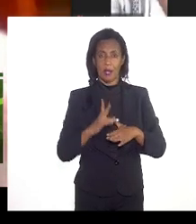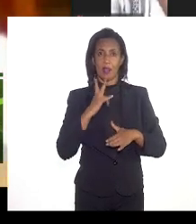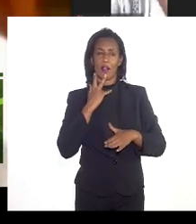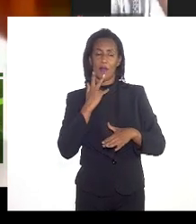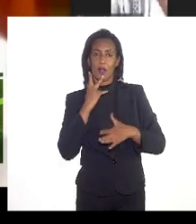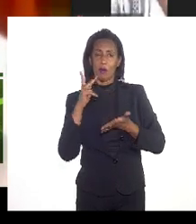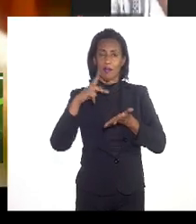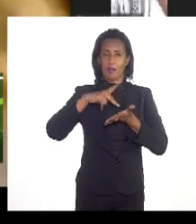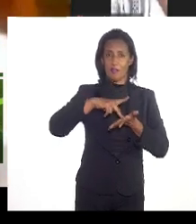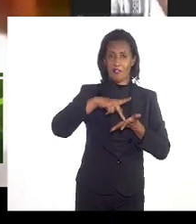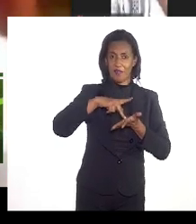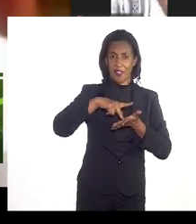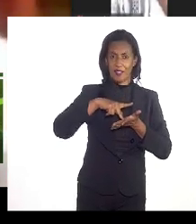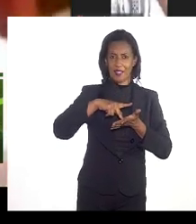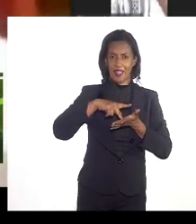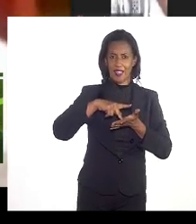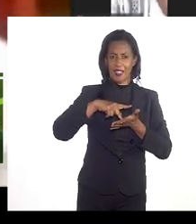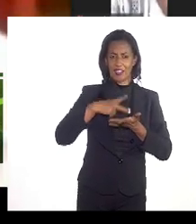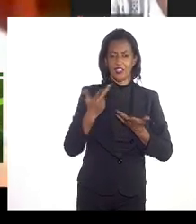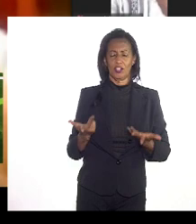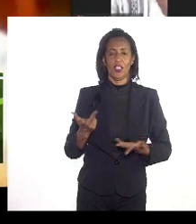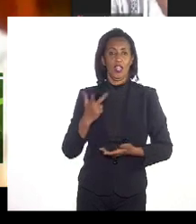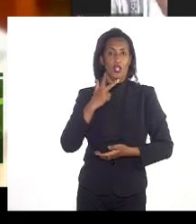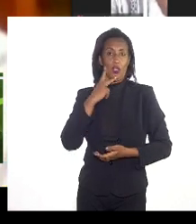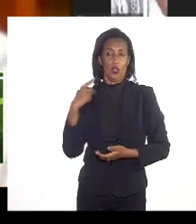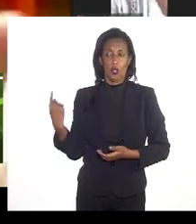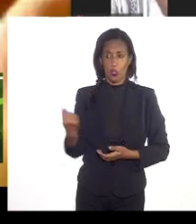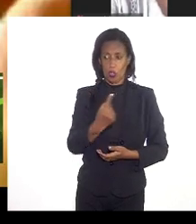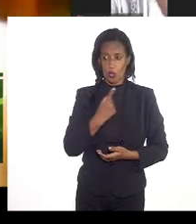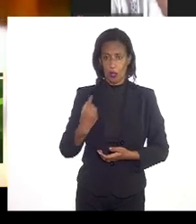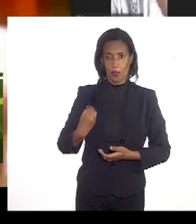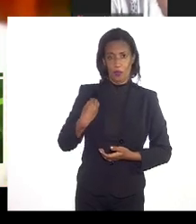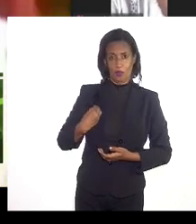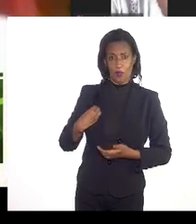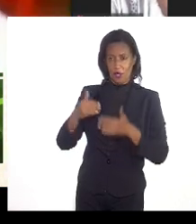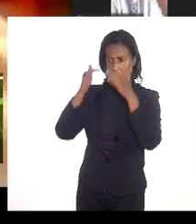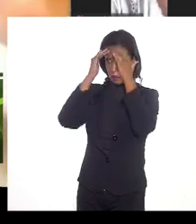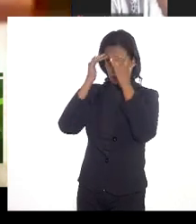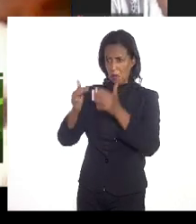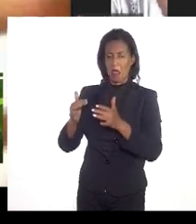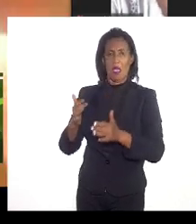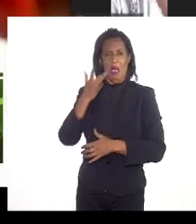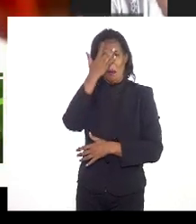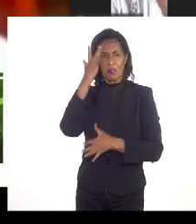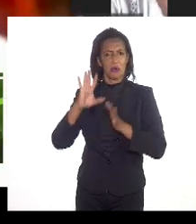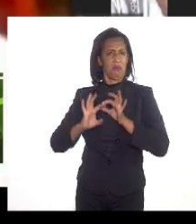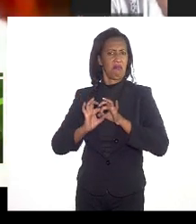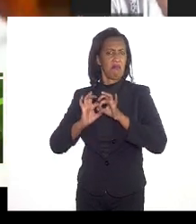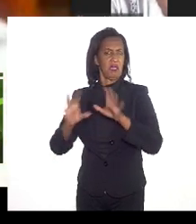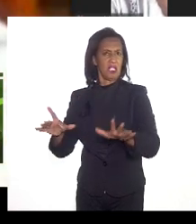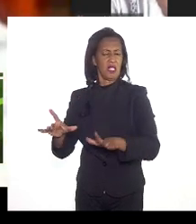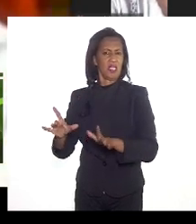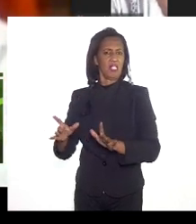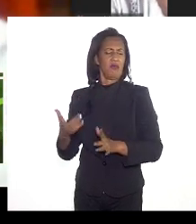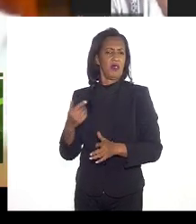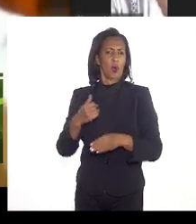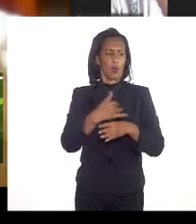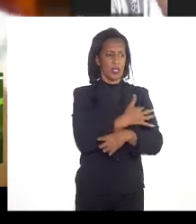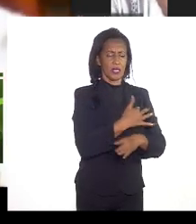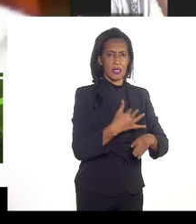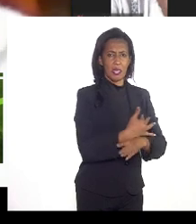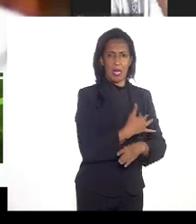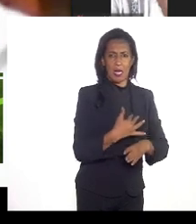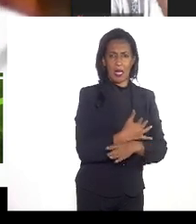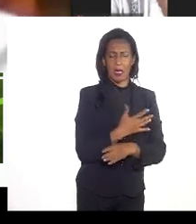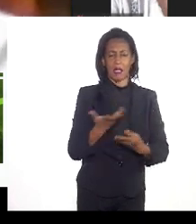plural, várias formas de vida são respeitadas, as pessoas podem ser o que quiserem, os indígenas em seus territórios, ou nas cidades,